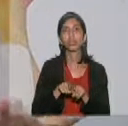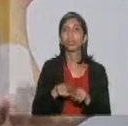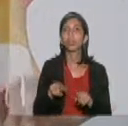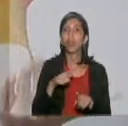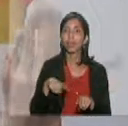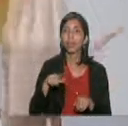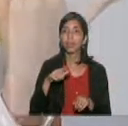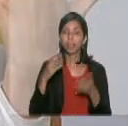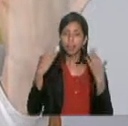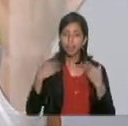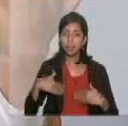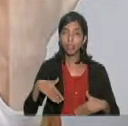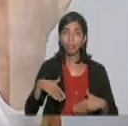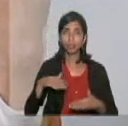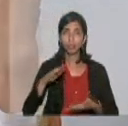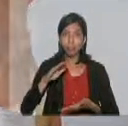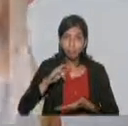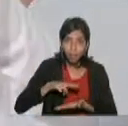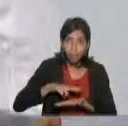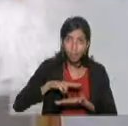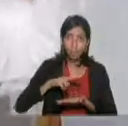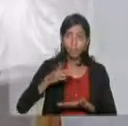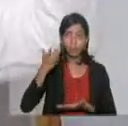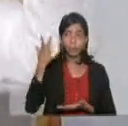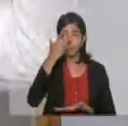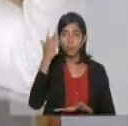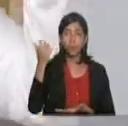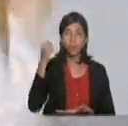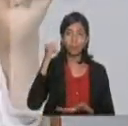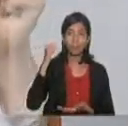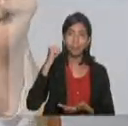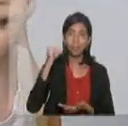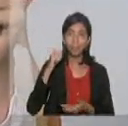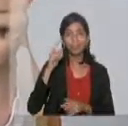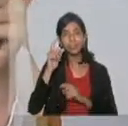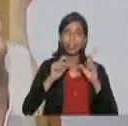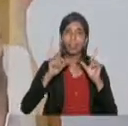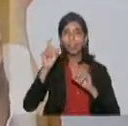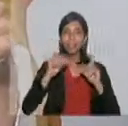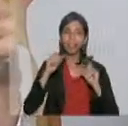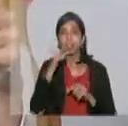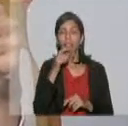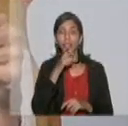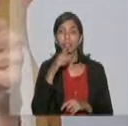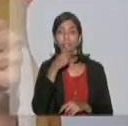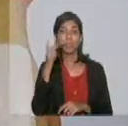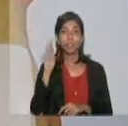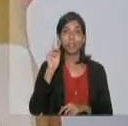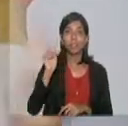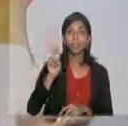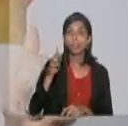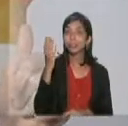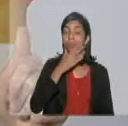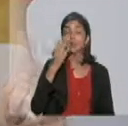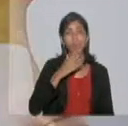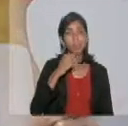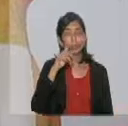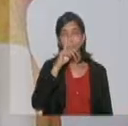boca e só de botar a mãozinha na boca eles já fazem essa ânsia de vômito, né? Que no início da introdução alimentar é muito